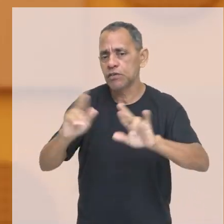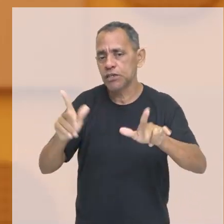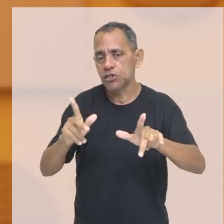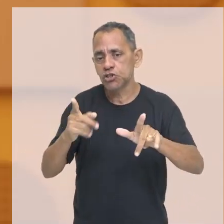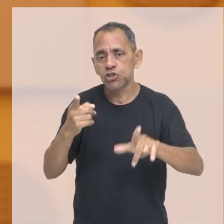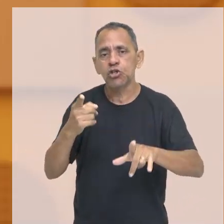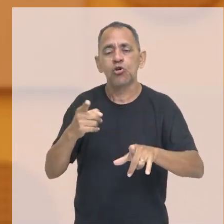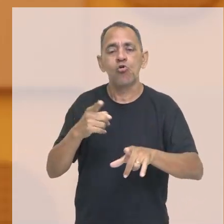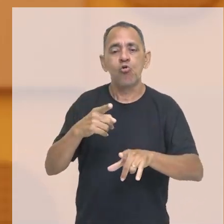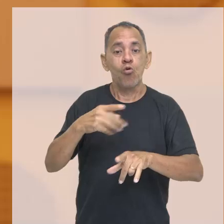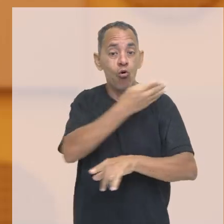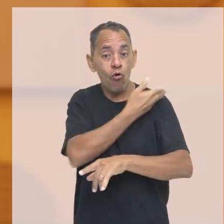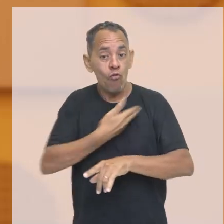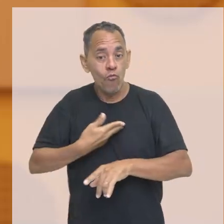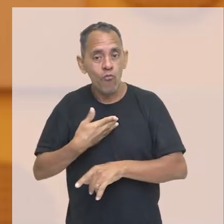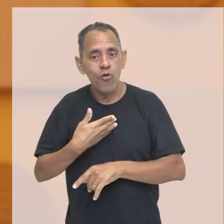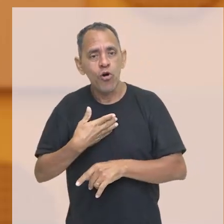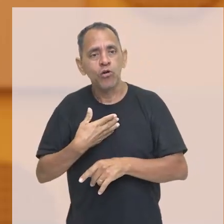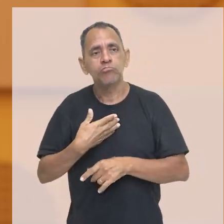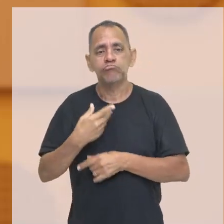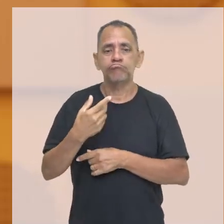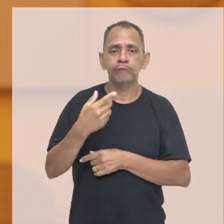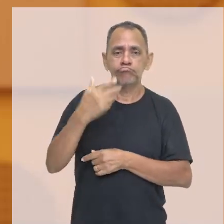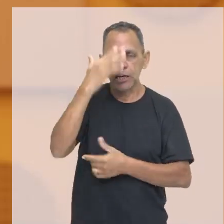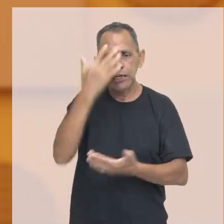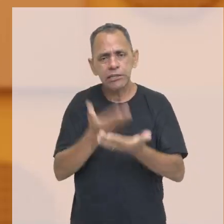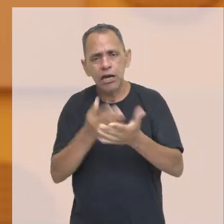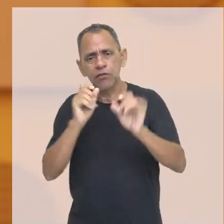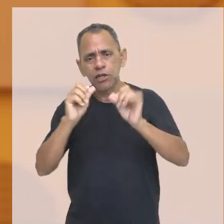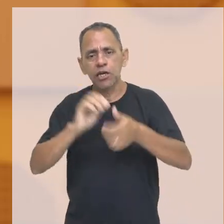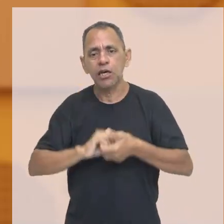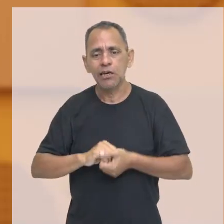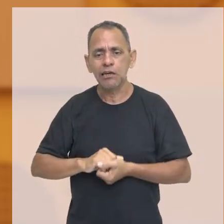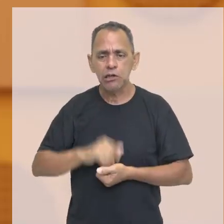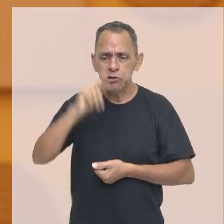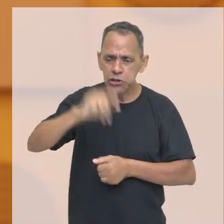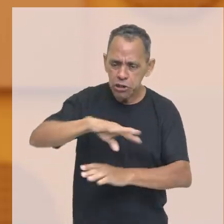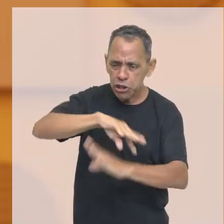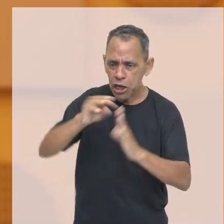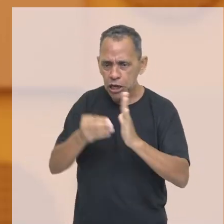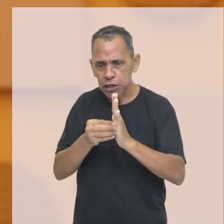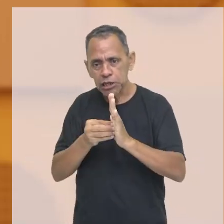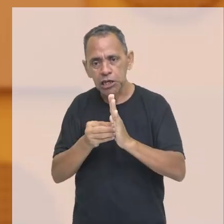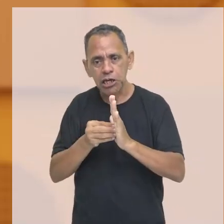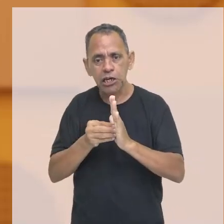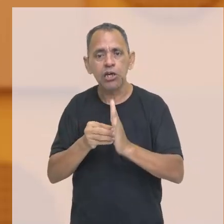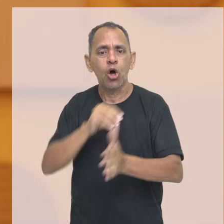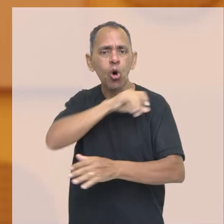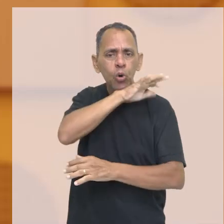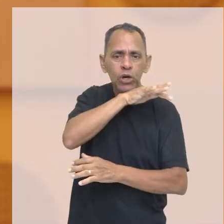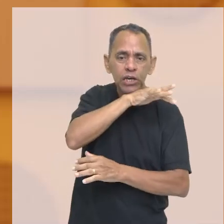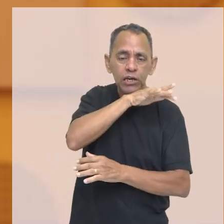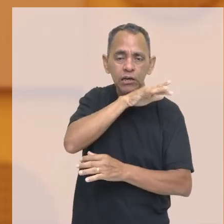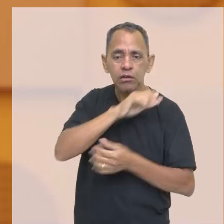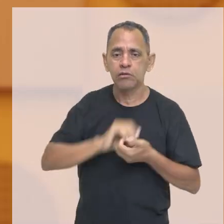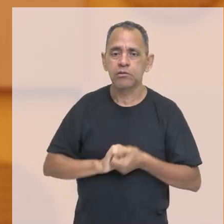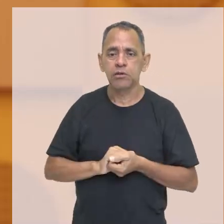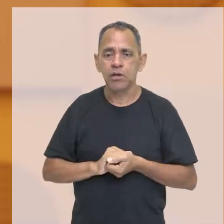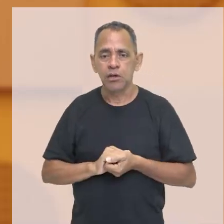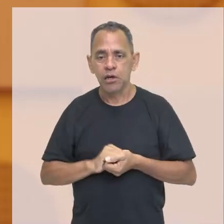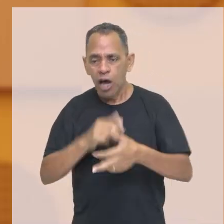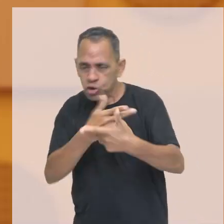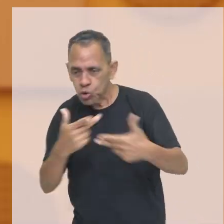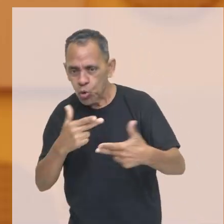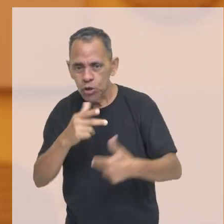estava na Amazônia, na visão do governo central, era inferior, não era moderno e bom mesmo é o que vinha de fora. Por